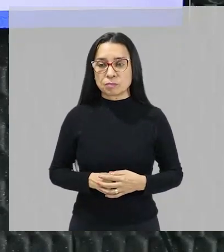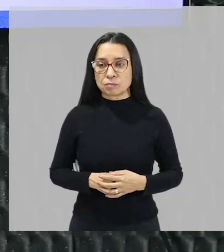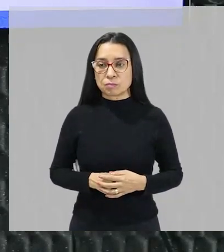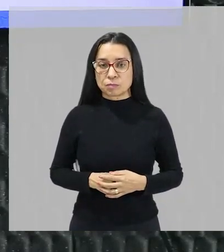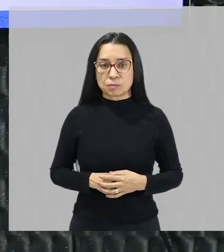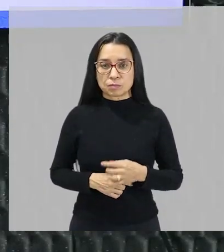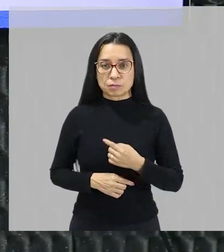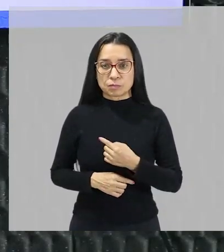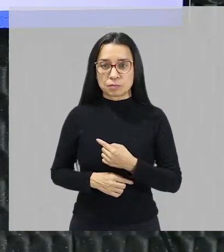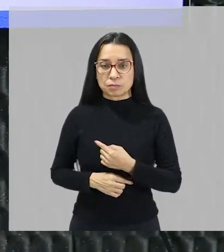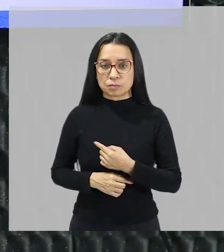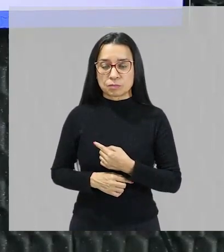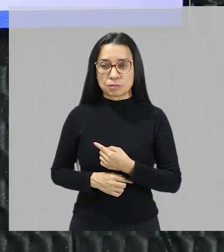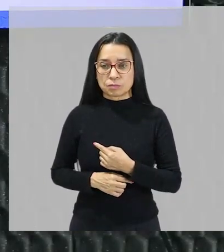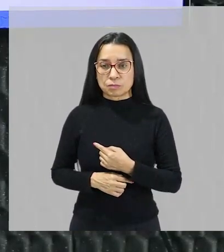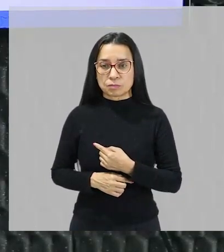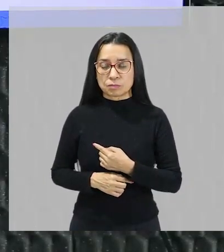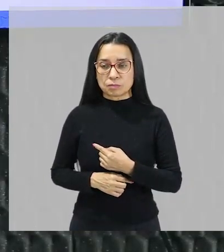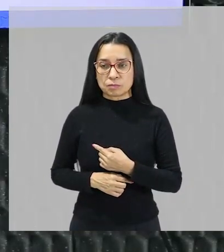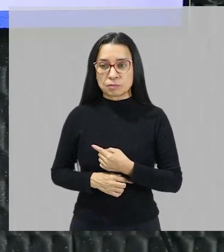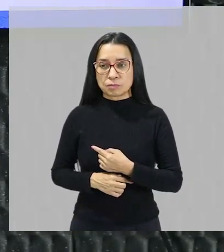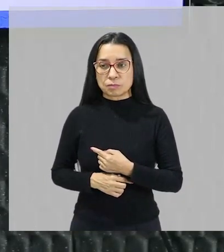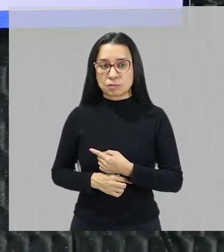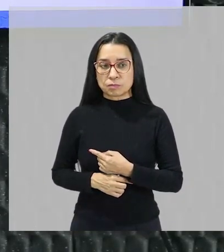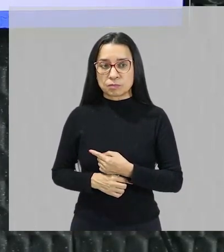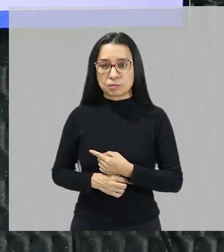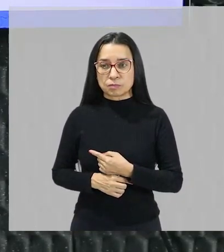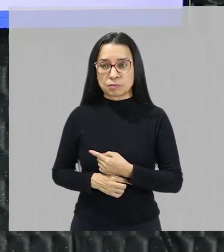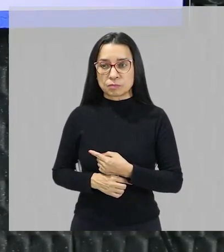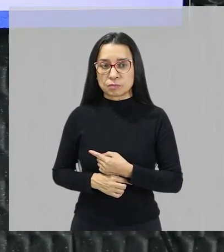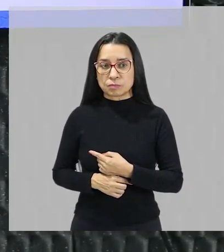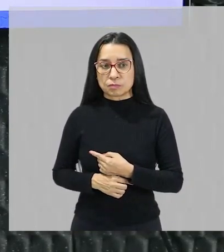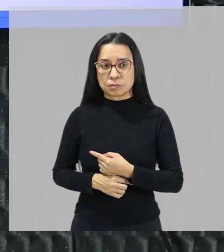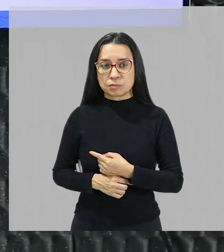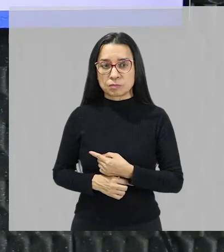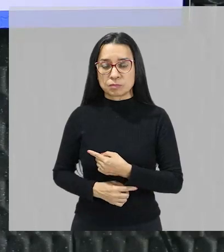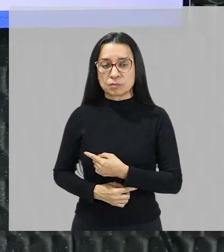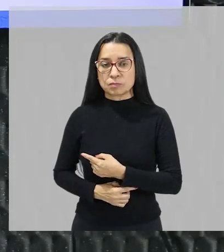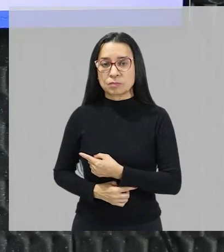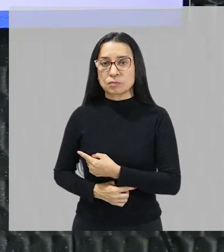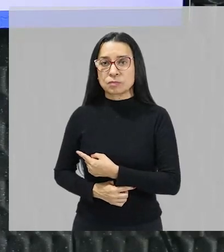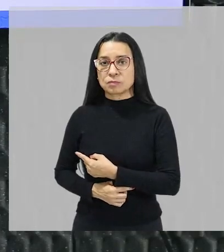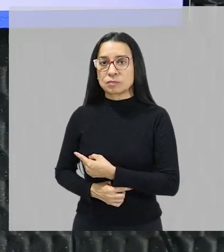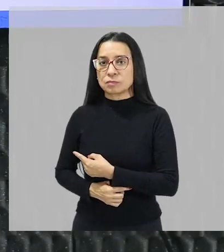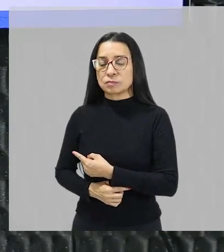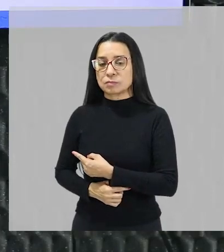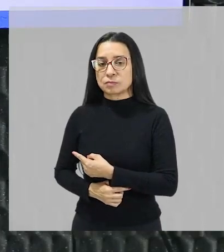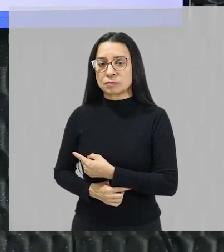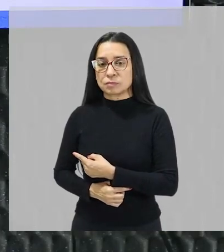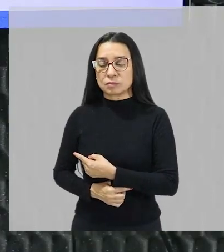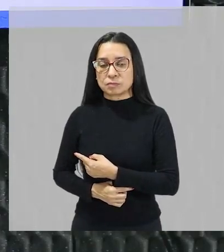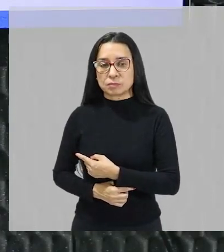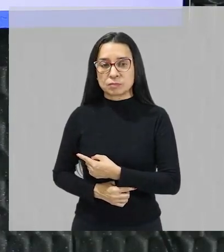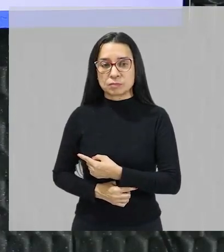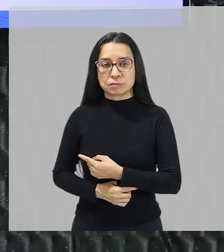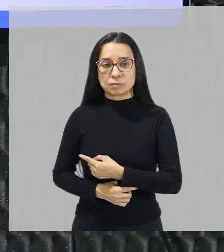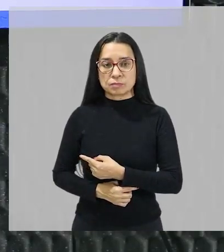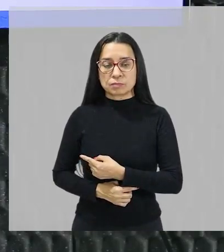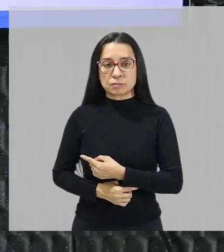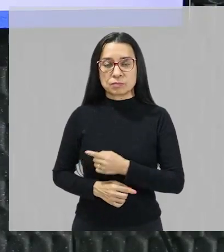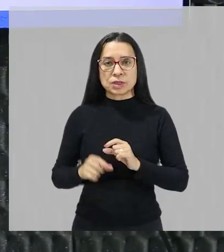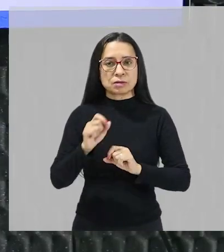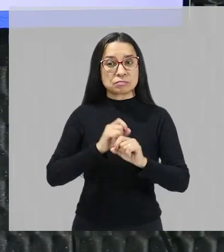cotidiano, a cultura popular, o texto mobiliza os seguintes aspectos da diversidade regional.